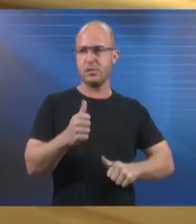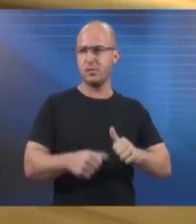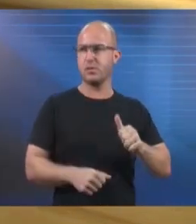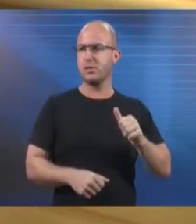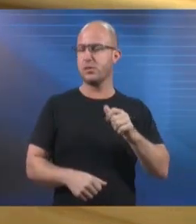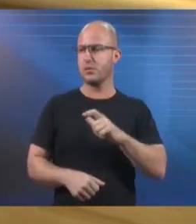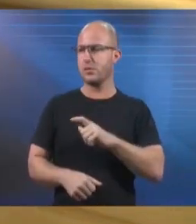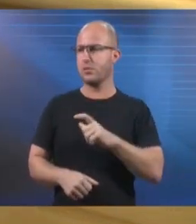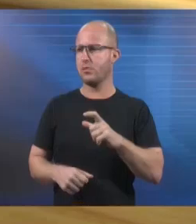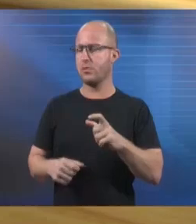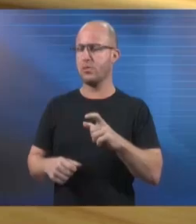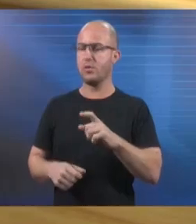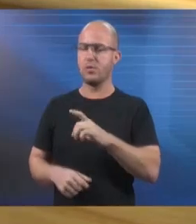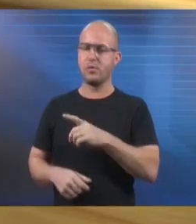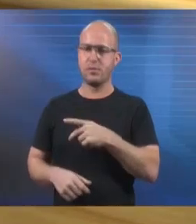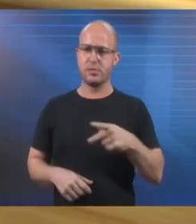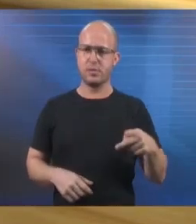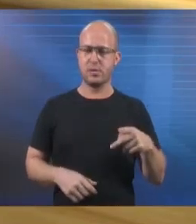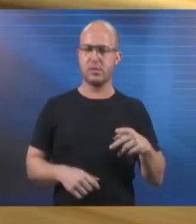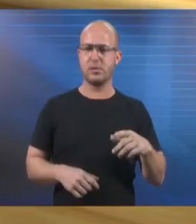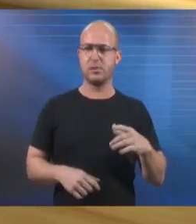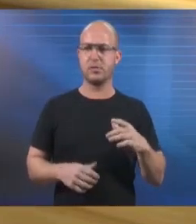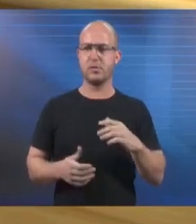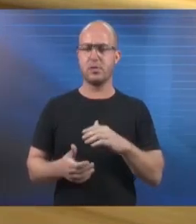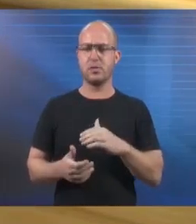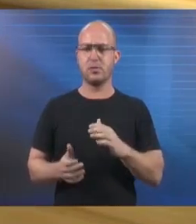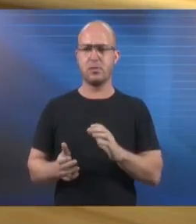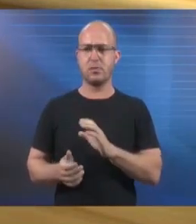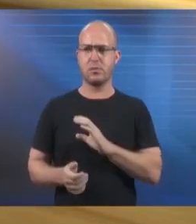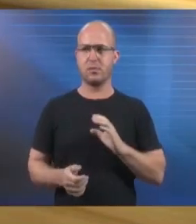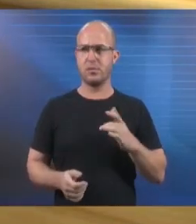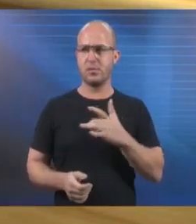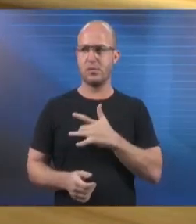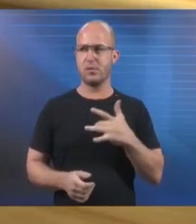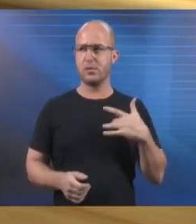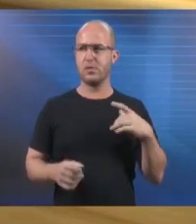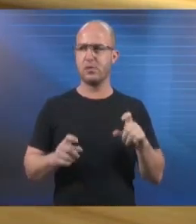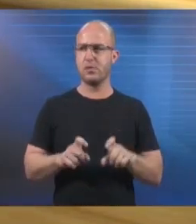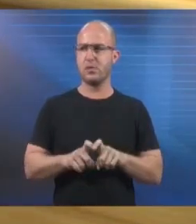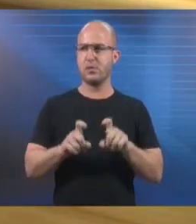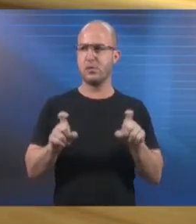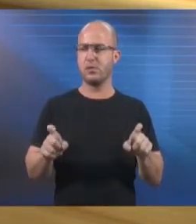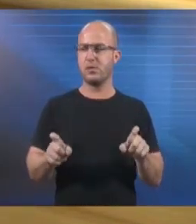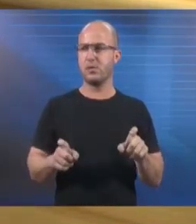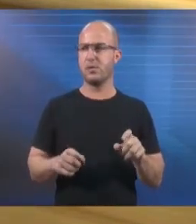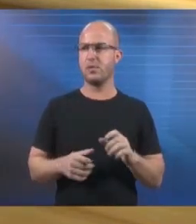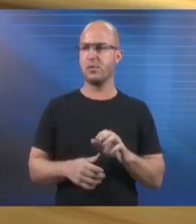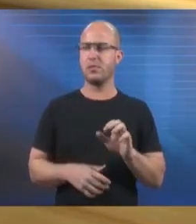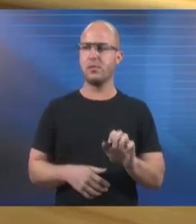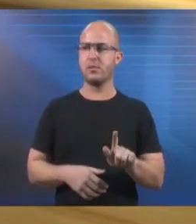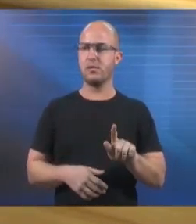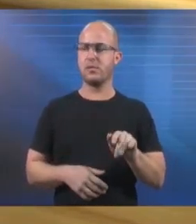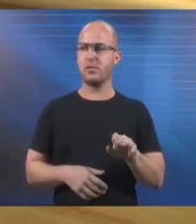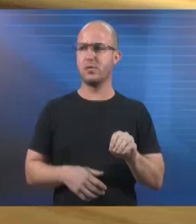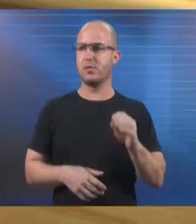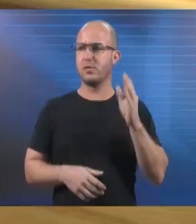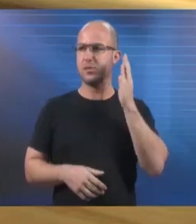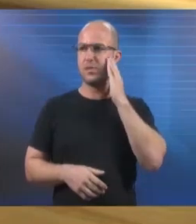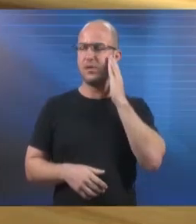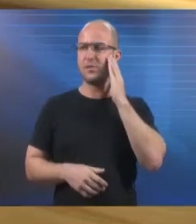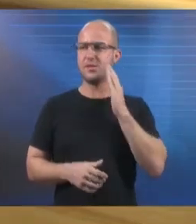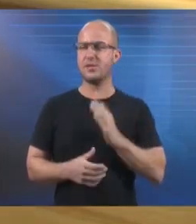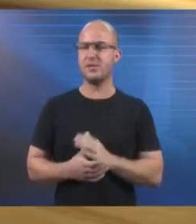4 médico presidente da Comissão de saúde e ginecologista né Eh Dr Galeno sabe muito